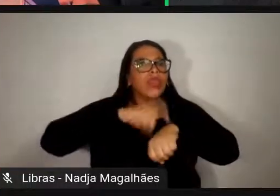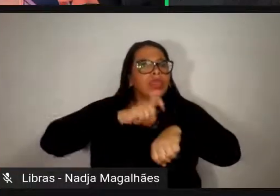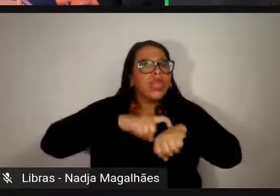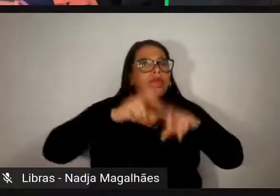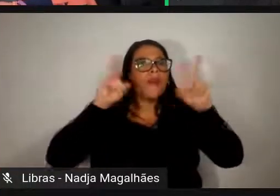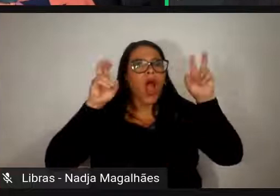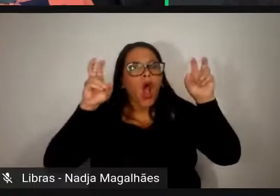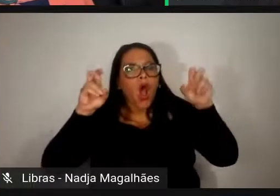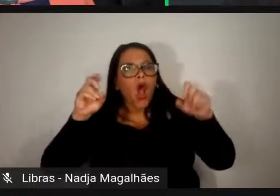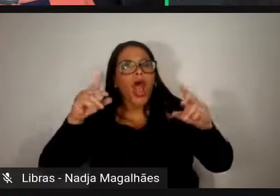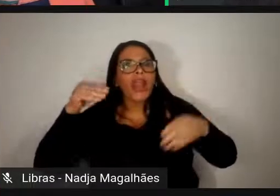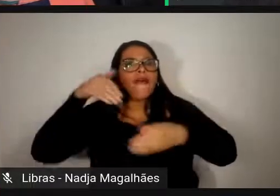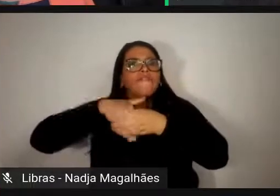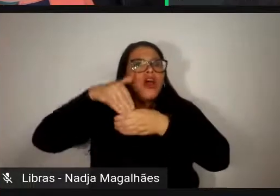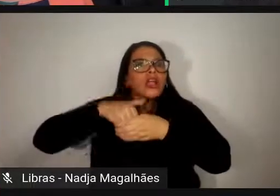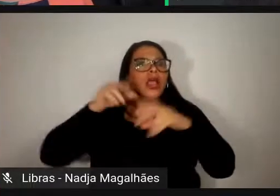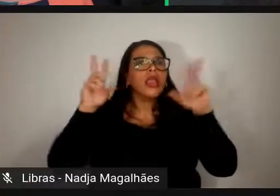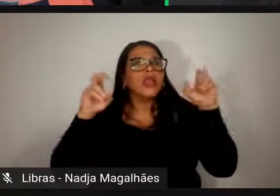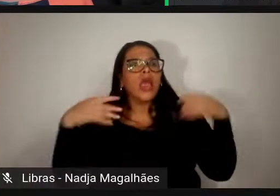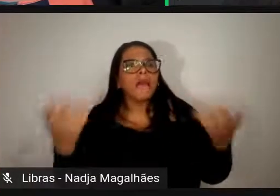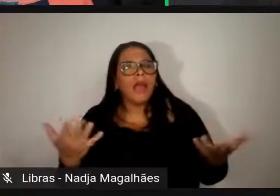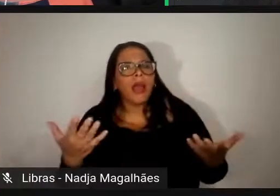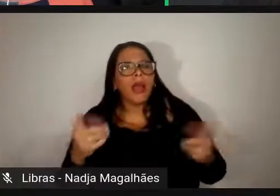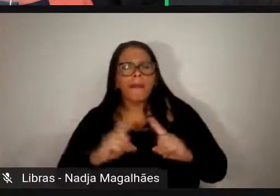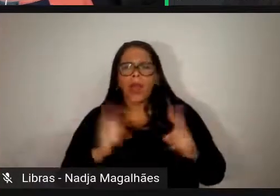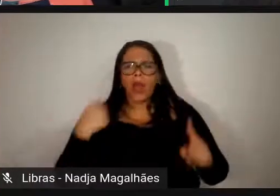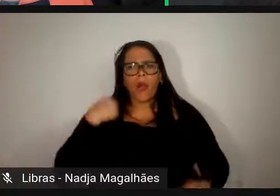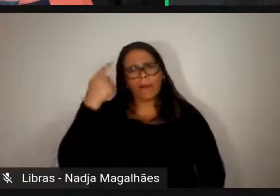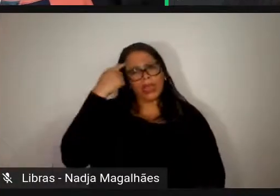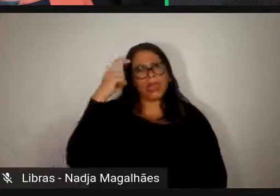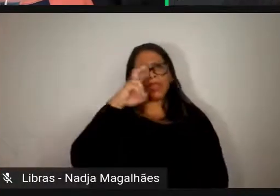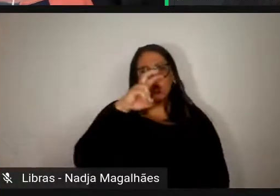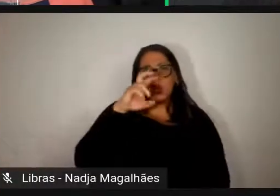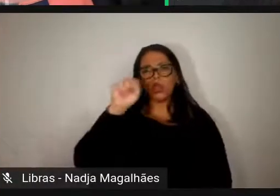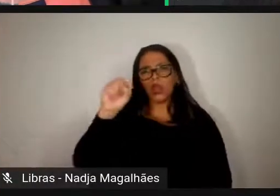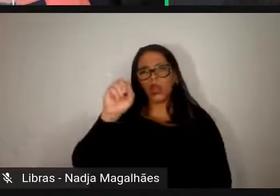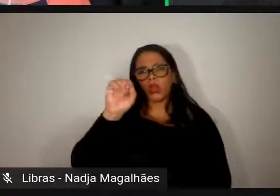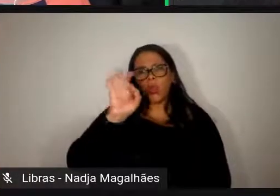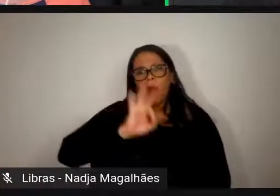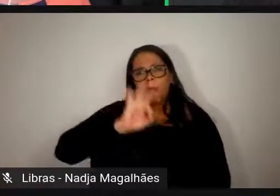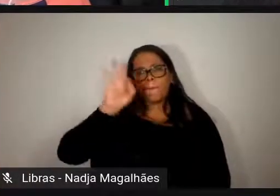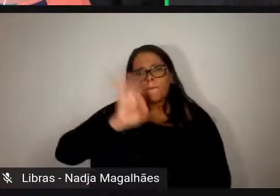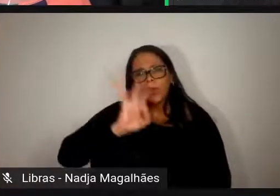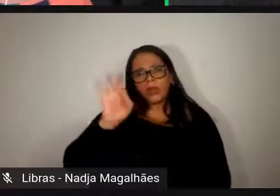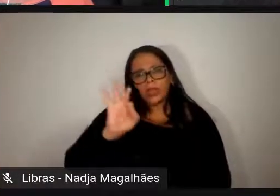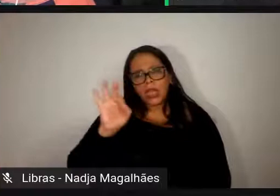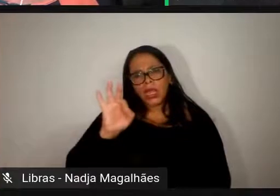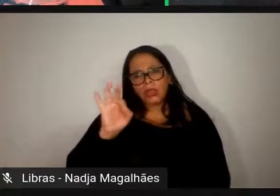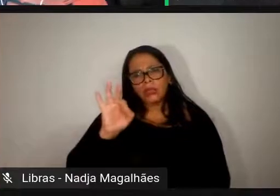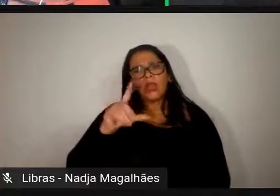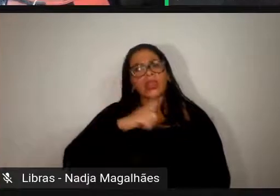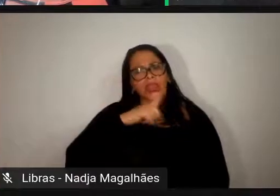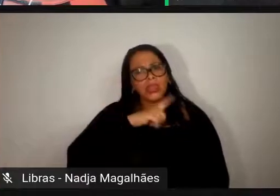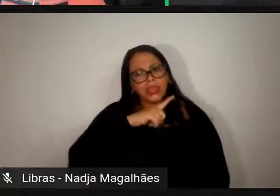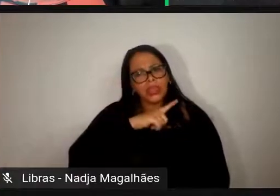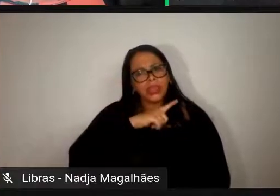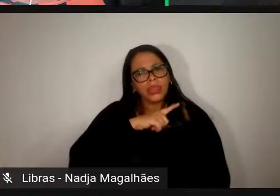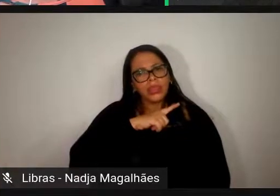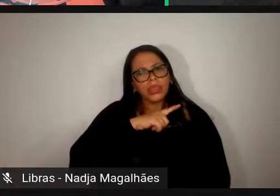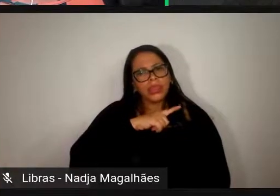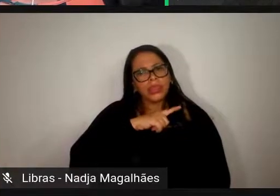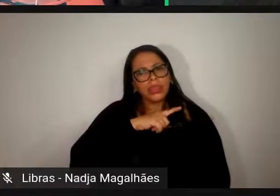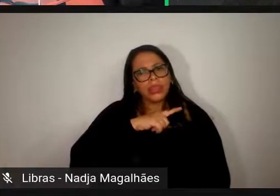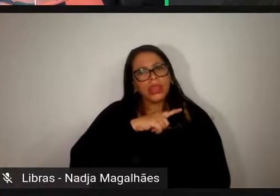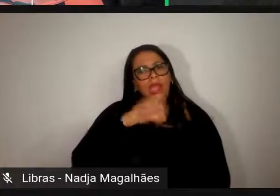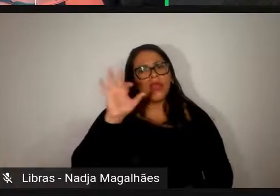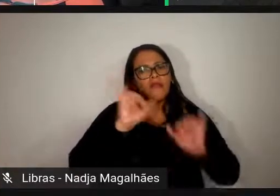são 58%, na verdade, oferece informação. Então, 40%, um pouquinho mais de 40%, não oferece